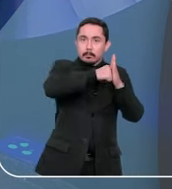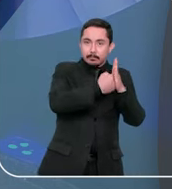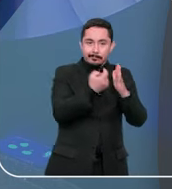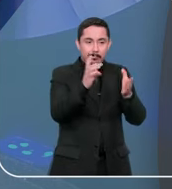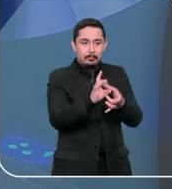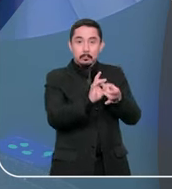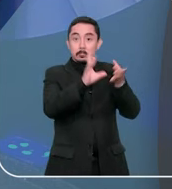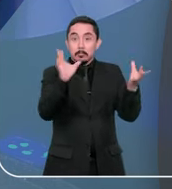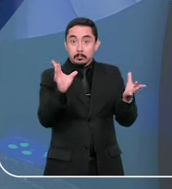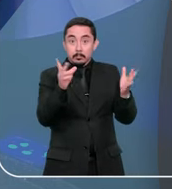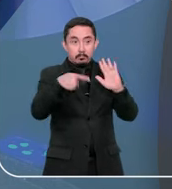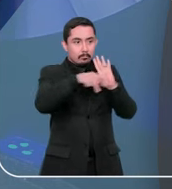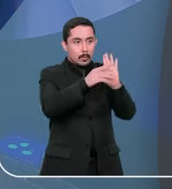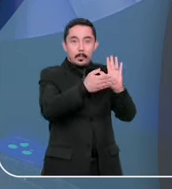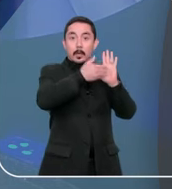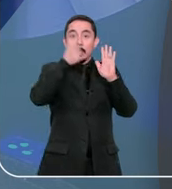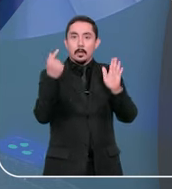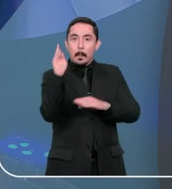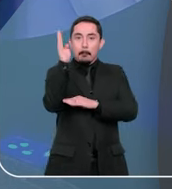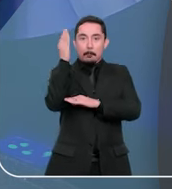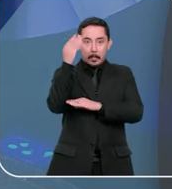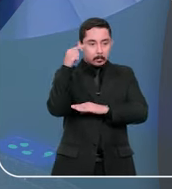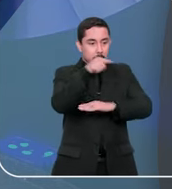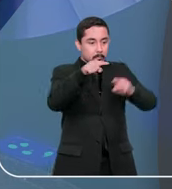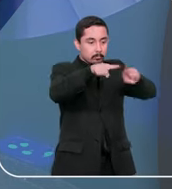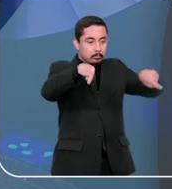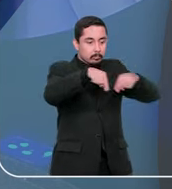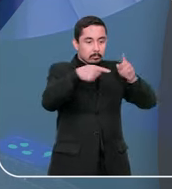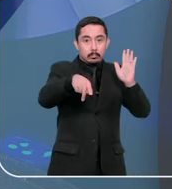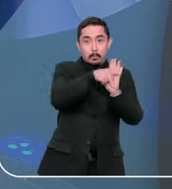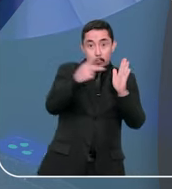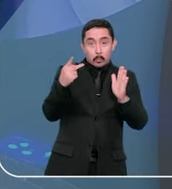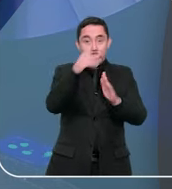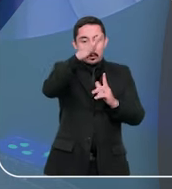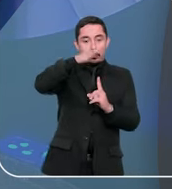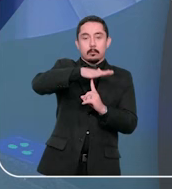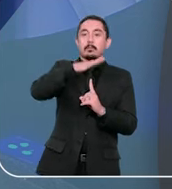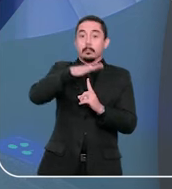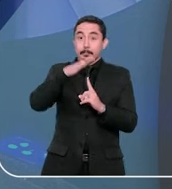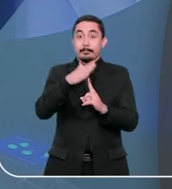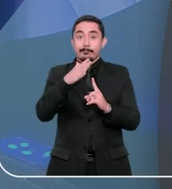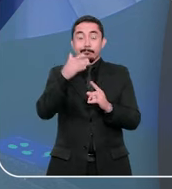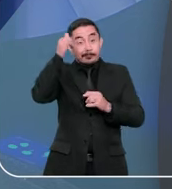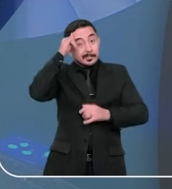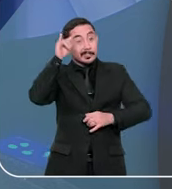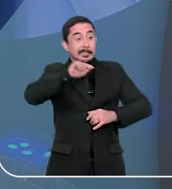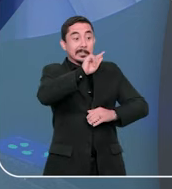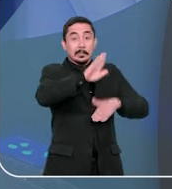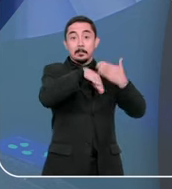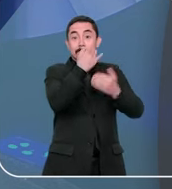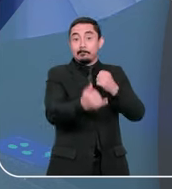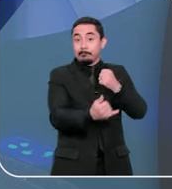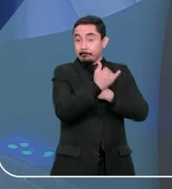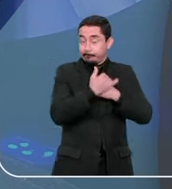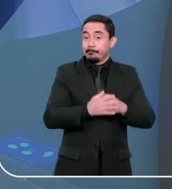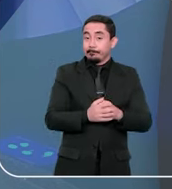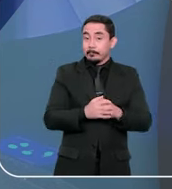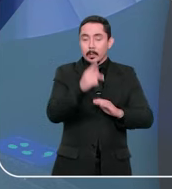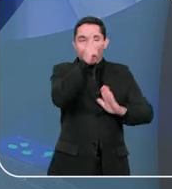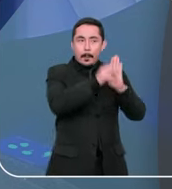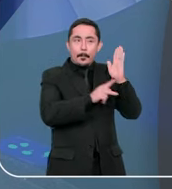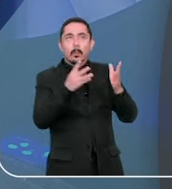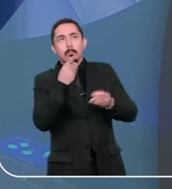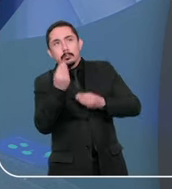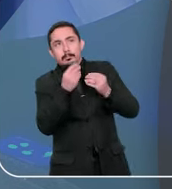suspendeu a autorização para a extração de madeira em áreas de propriedade do Paraná para evitar prejuízos a projetos